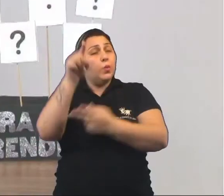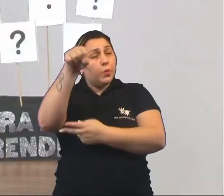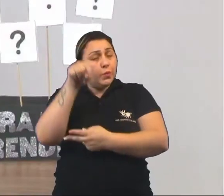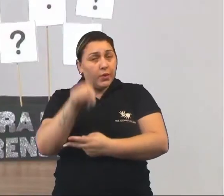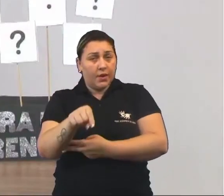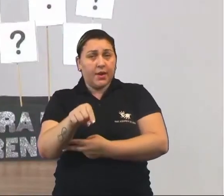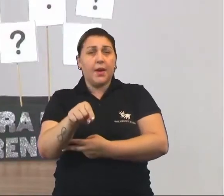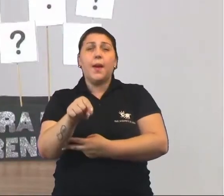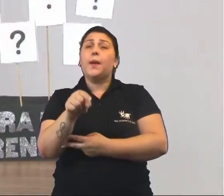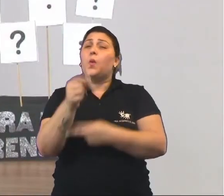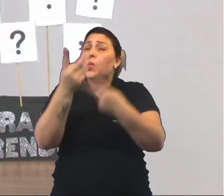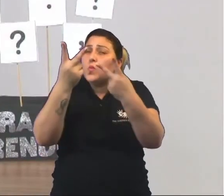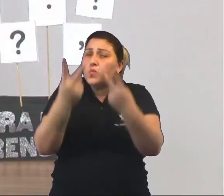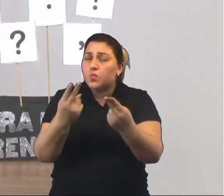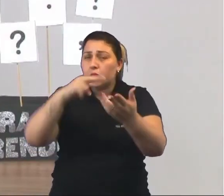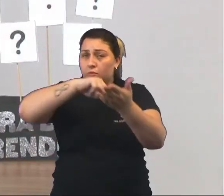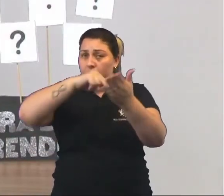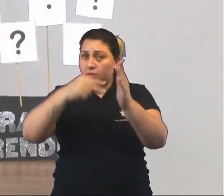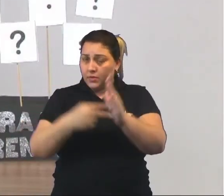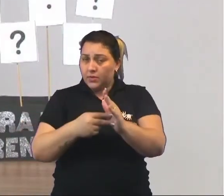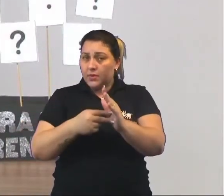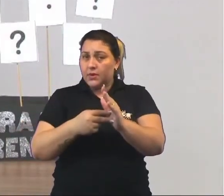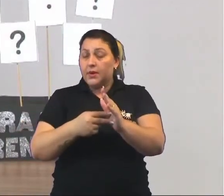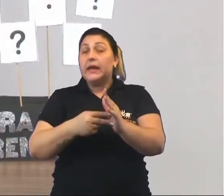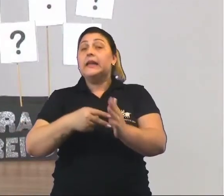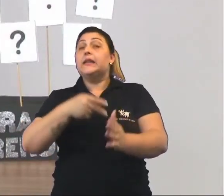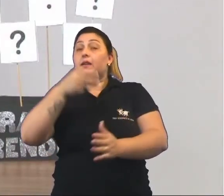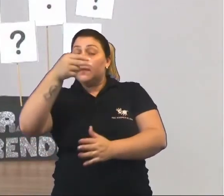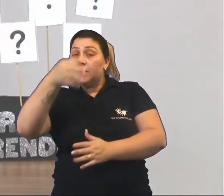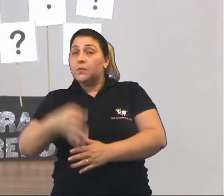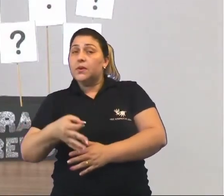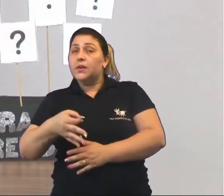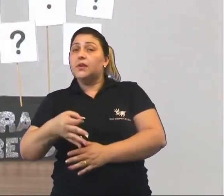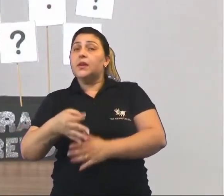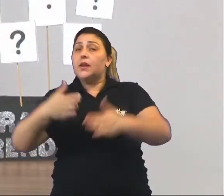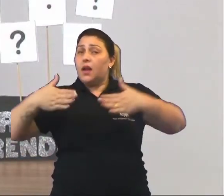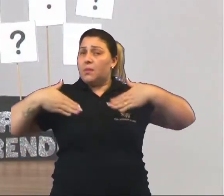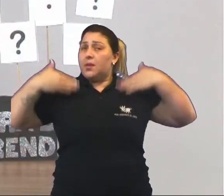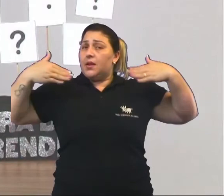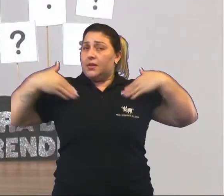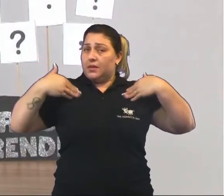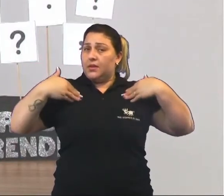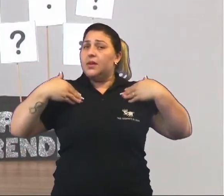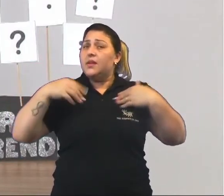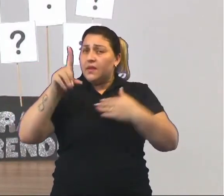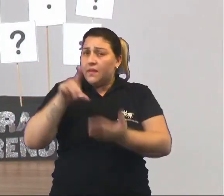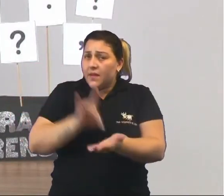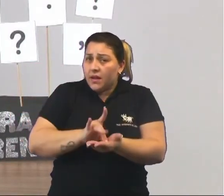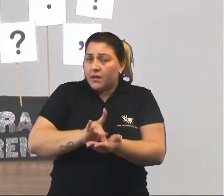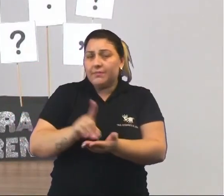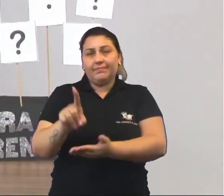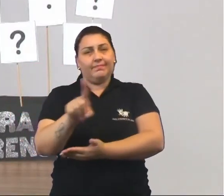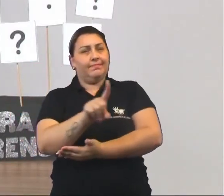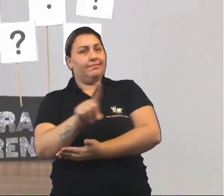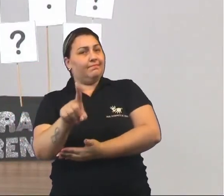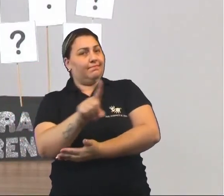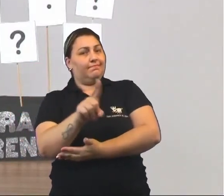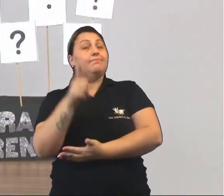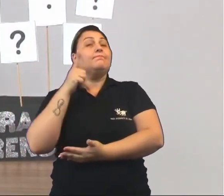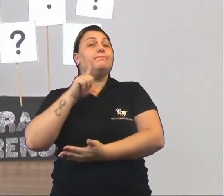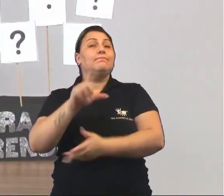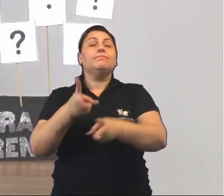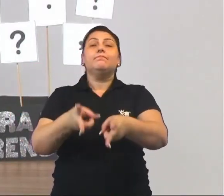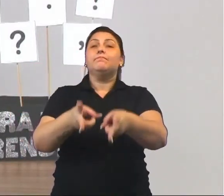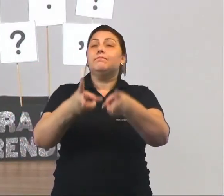exclamação, está tendo o mesmo efeito? Ela está afirmando e ela está contemplando com alegria? Não. Aqui nós